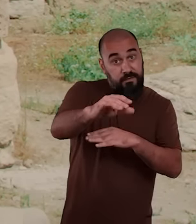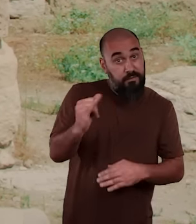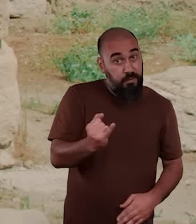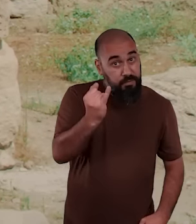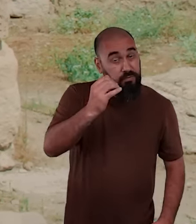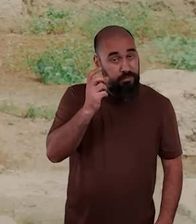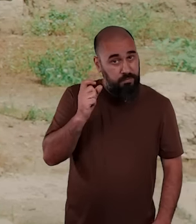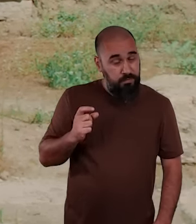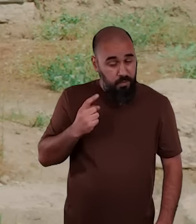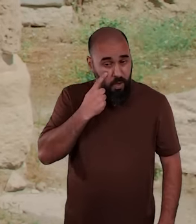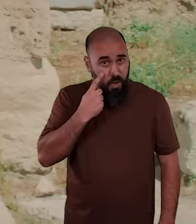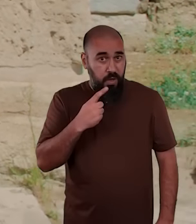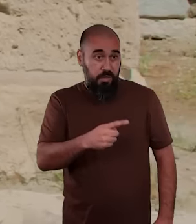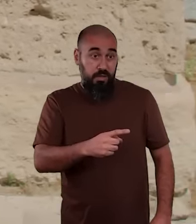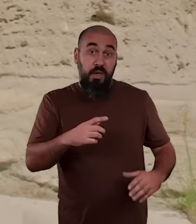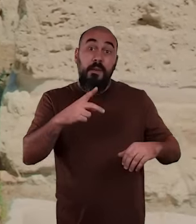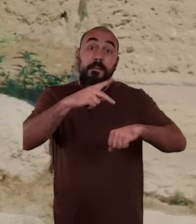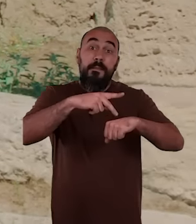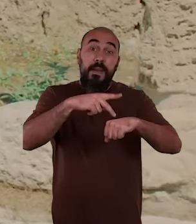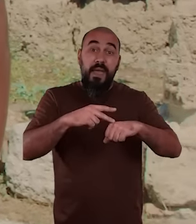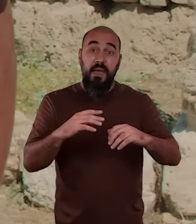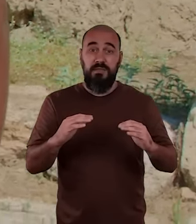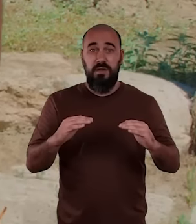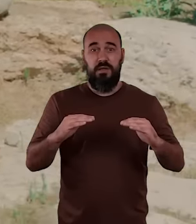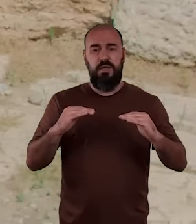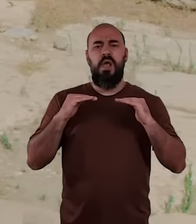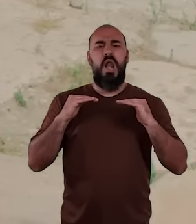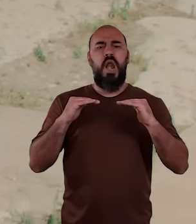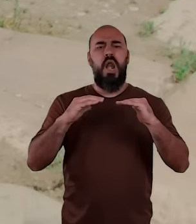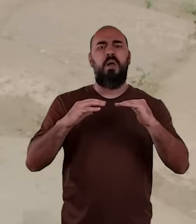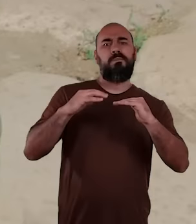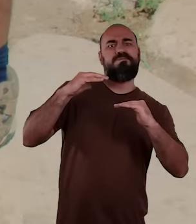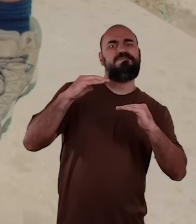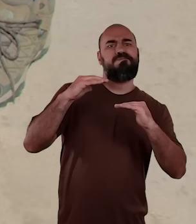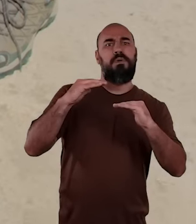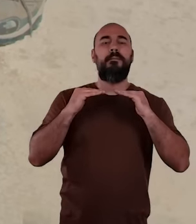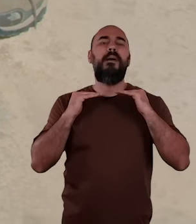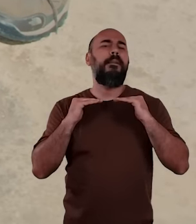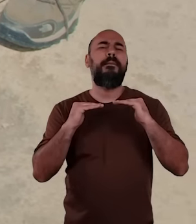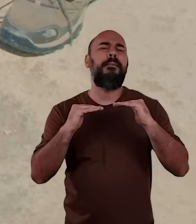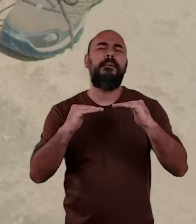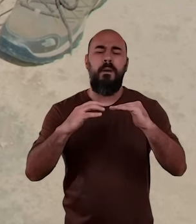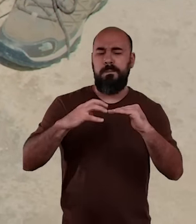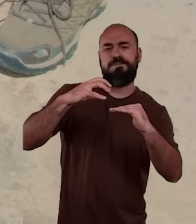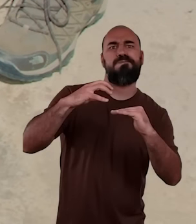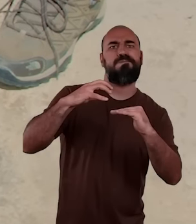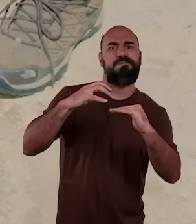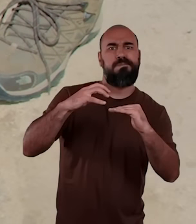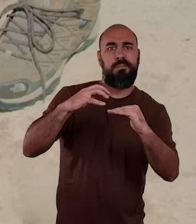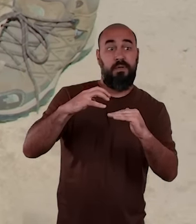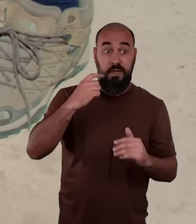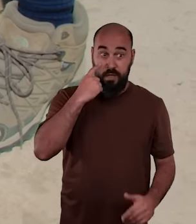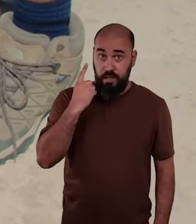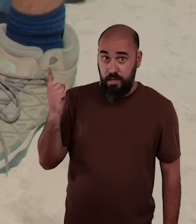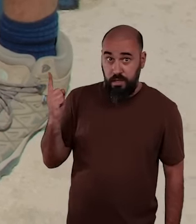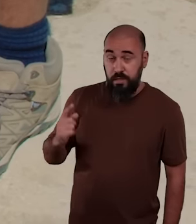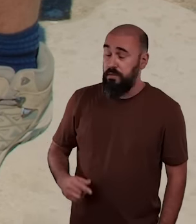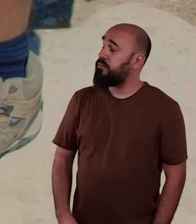informação. Você está percebendo que essa pedra ela está mais levantada do que todas as outras? Aqui, olha, ela está